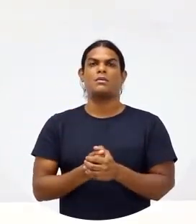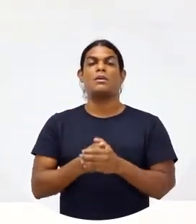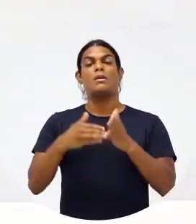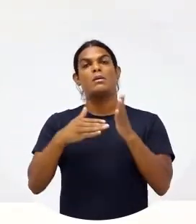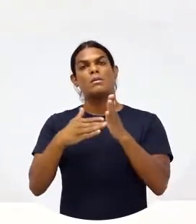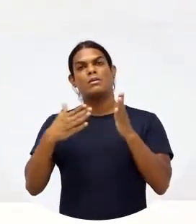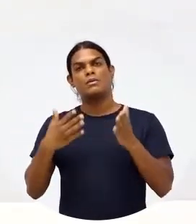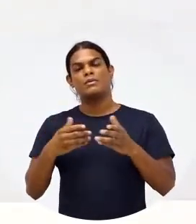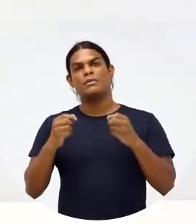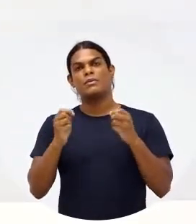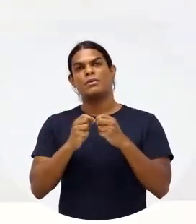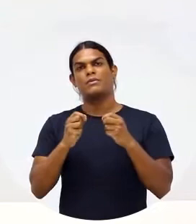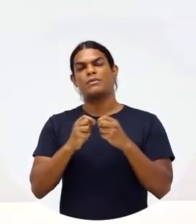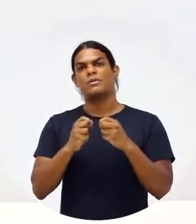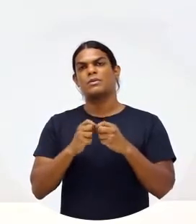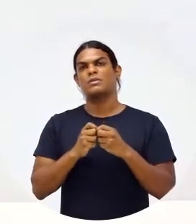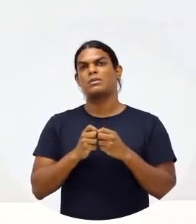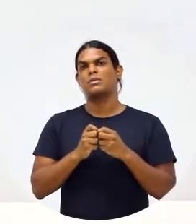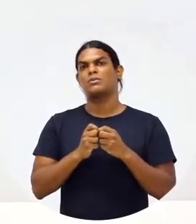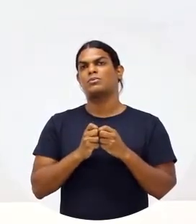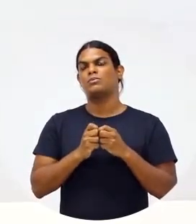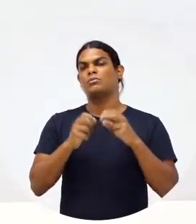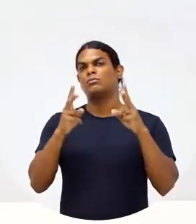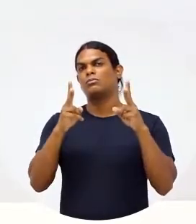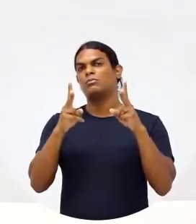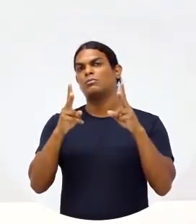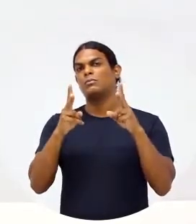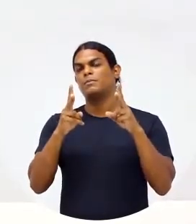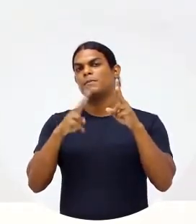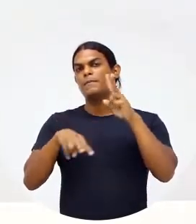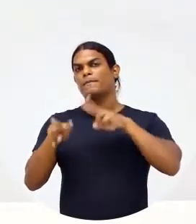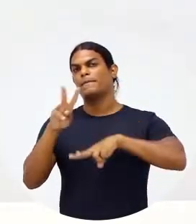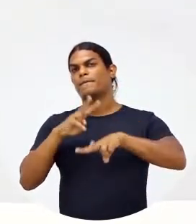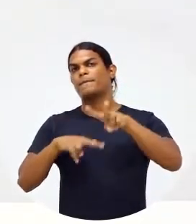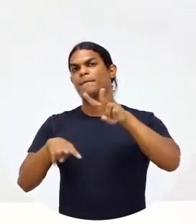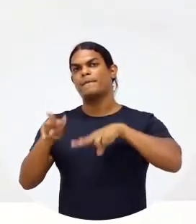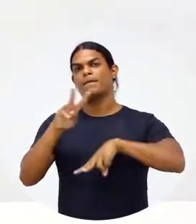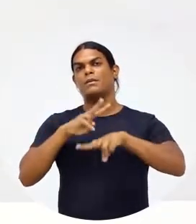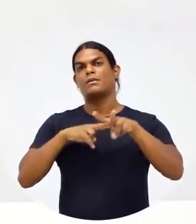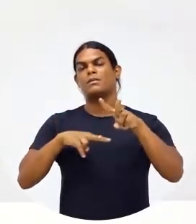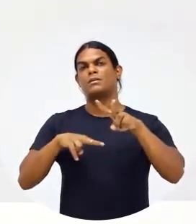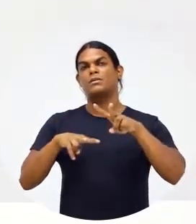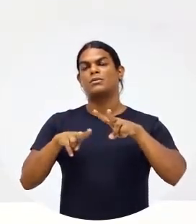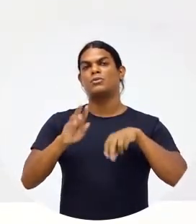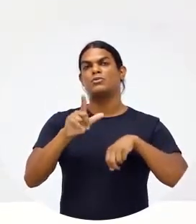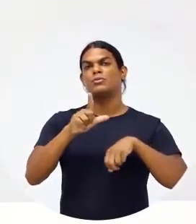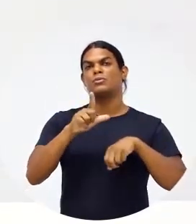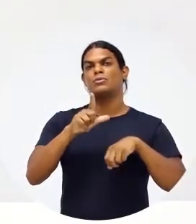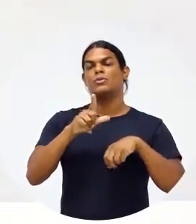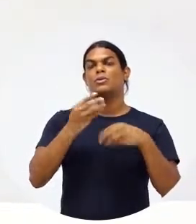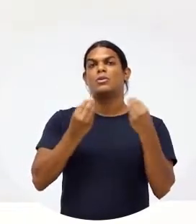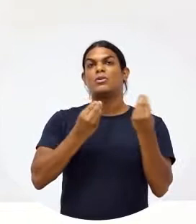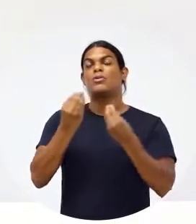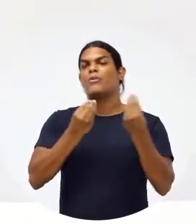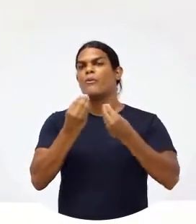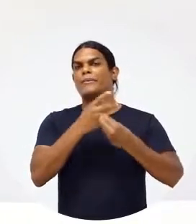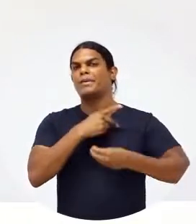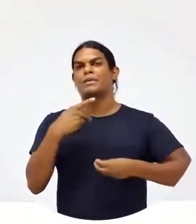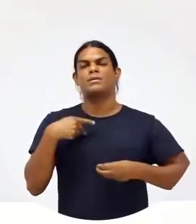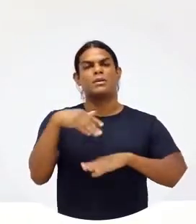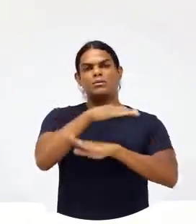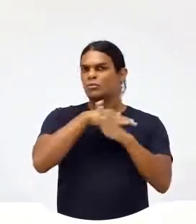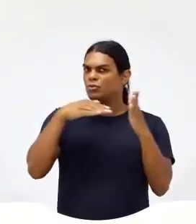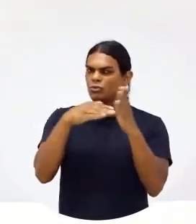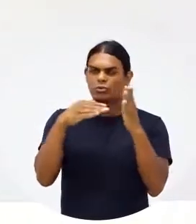nós iríamos fazer uma identificação dos indicadores de saúde daqueles trabalhadores. Quais são as queixas